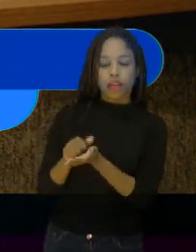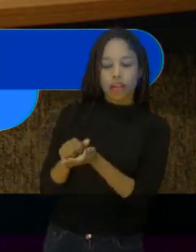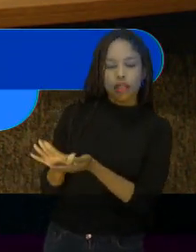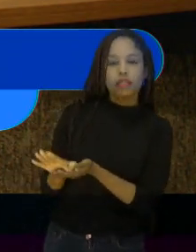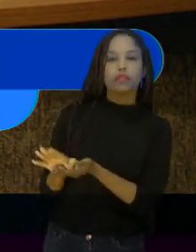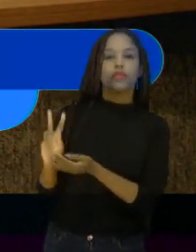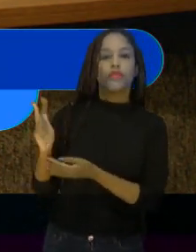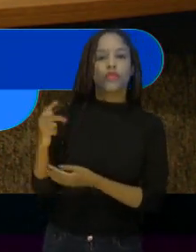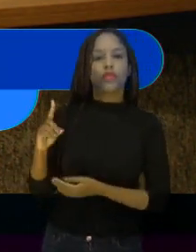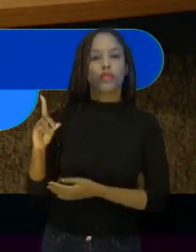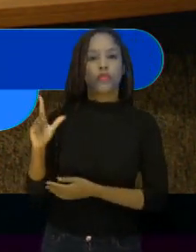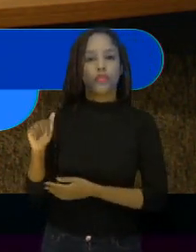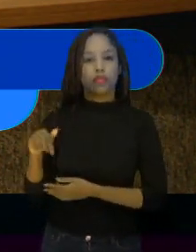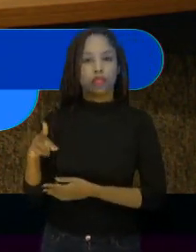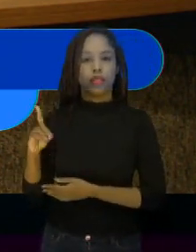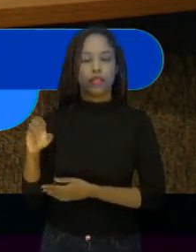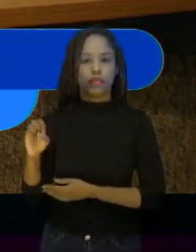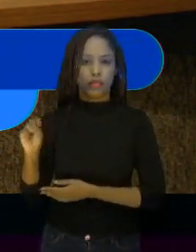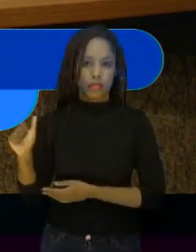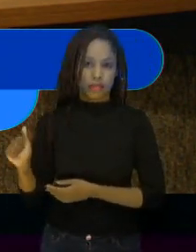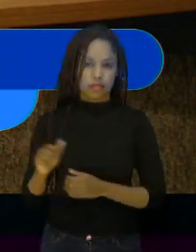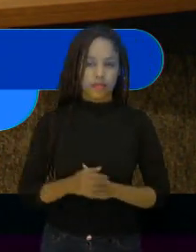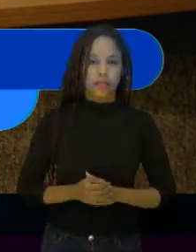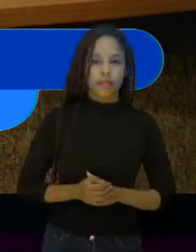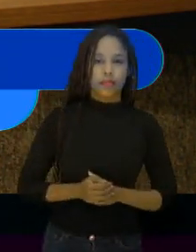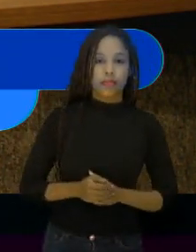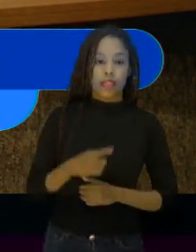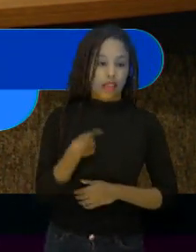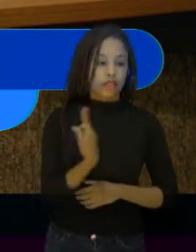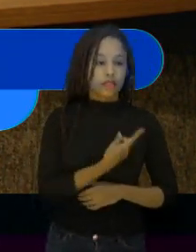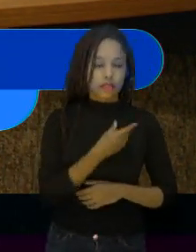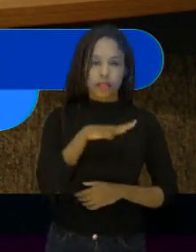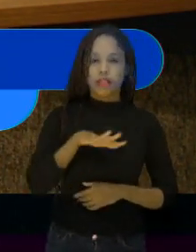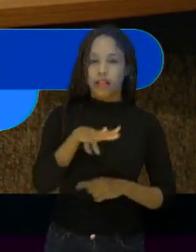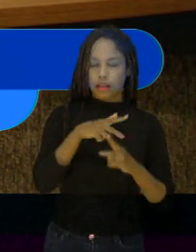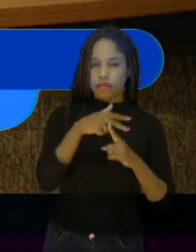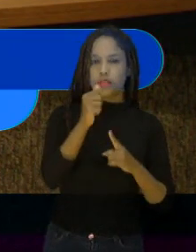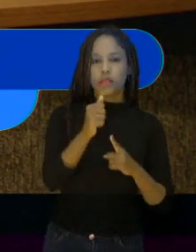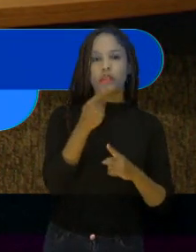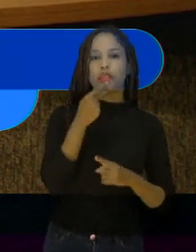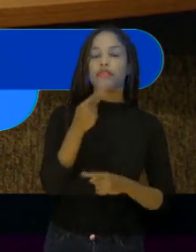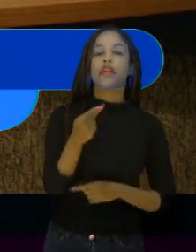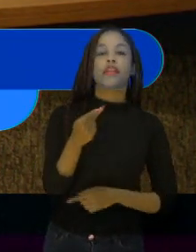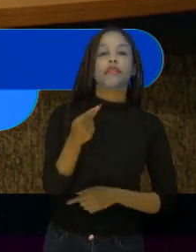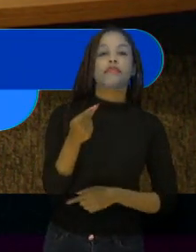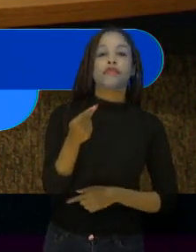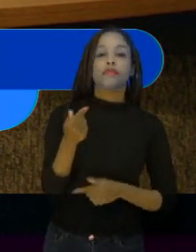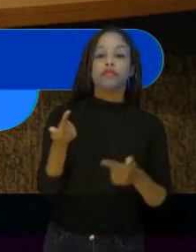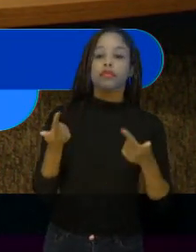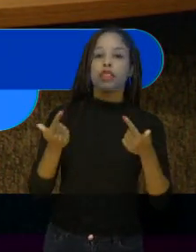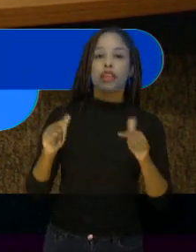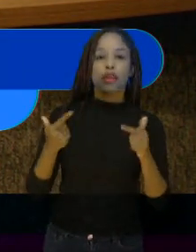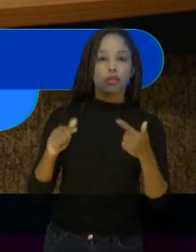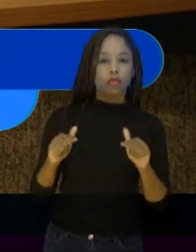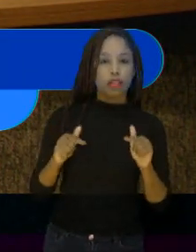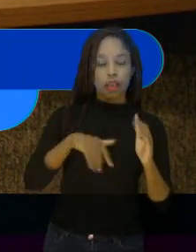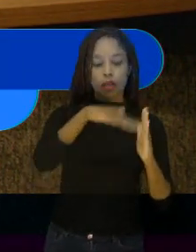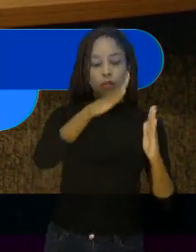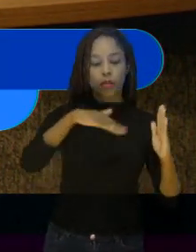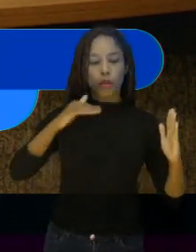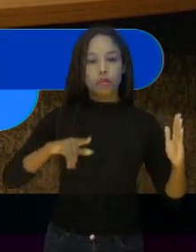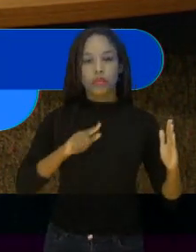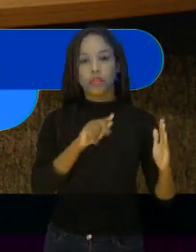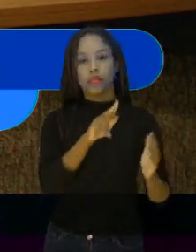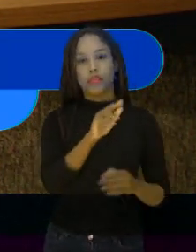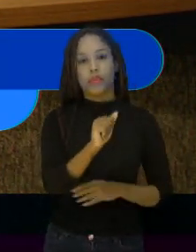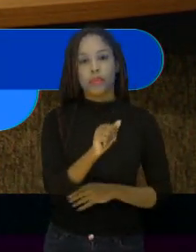em Pernambuco. E a gente em Vitória sempre diz que não existiria jamais Guararapes se